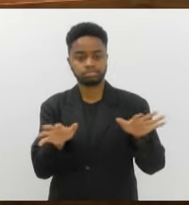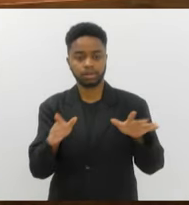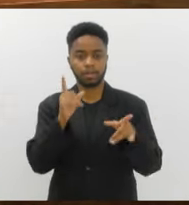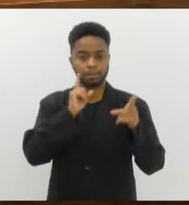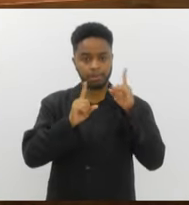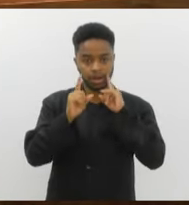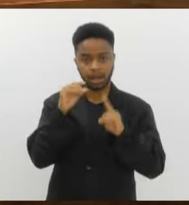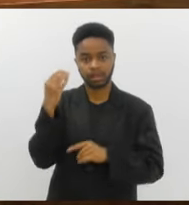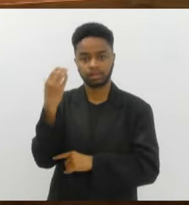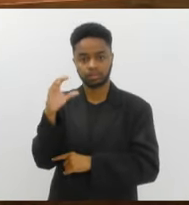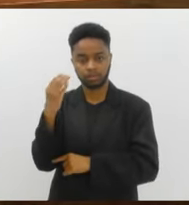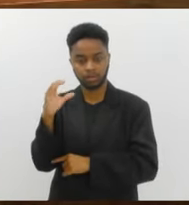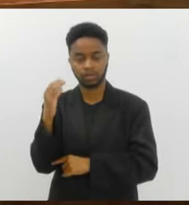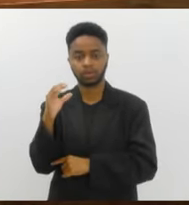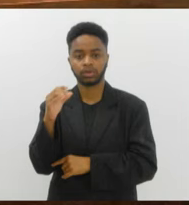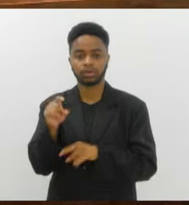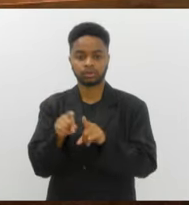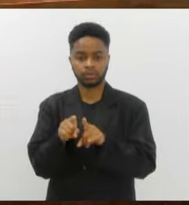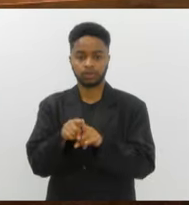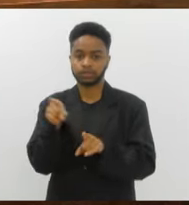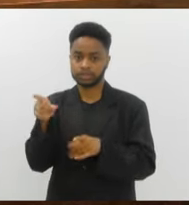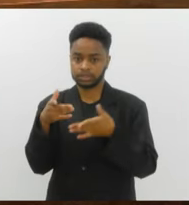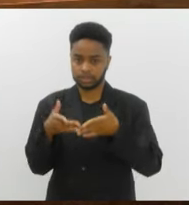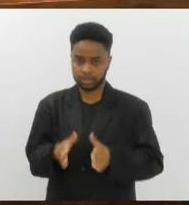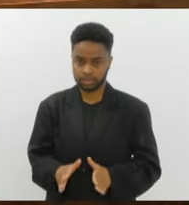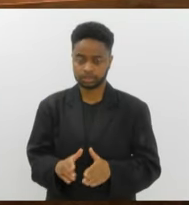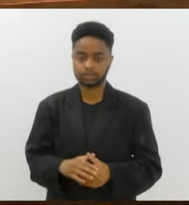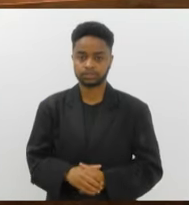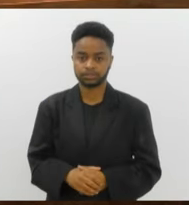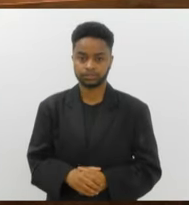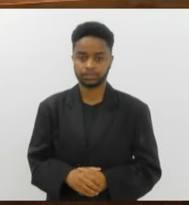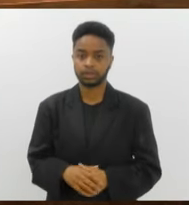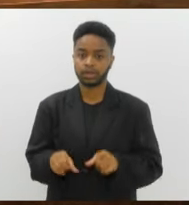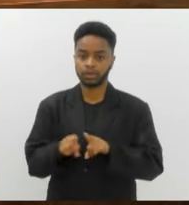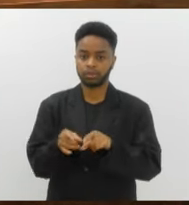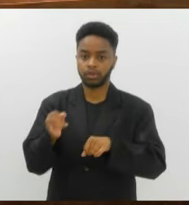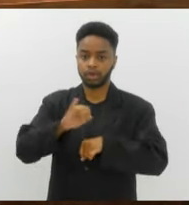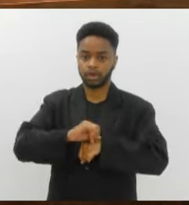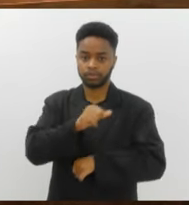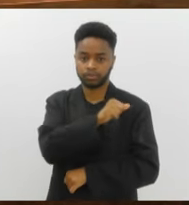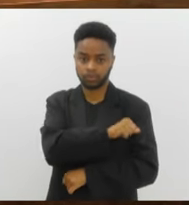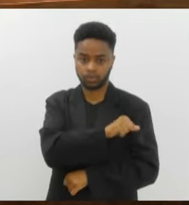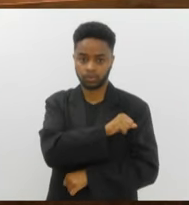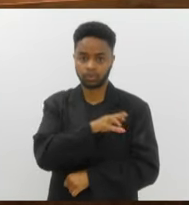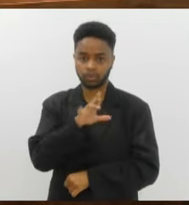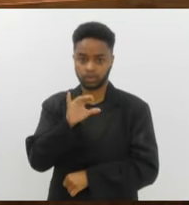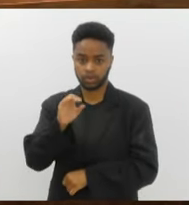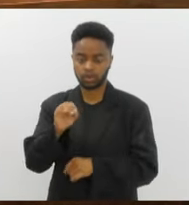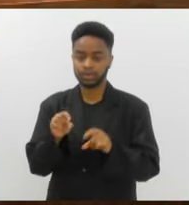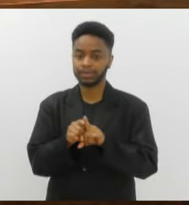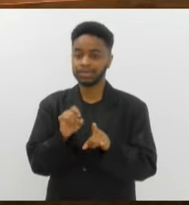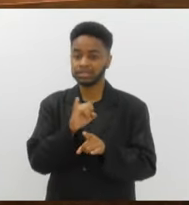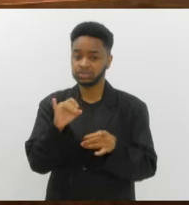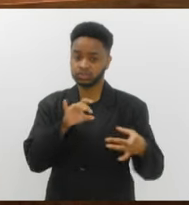em Niterói, cidade natal de Vossa Excelência, na capital do Rio de Janeiro, e se juntar todo